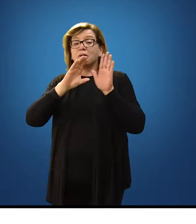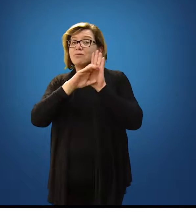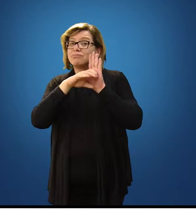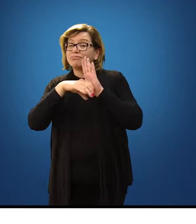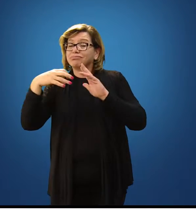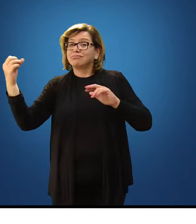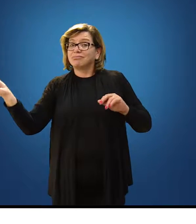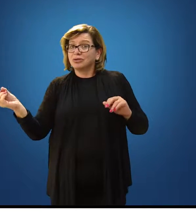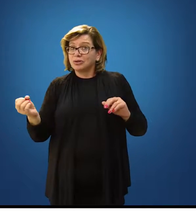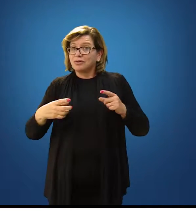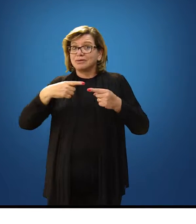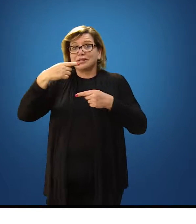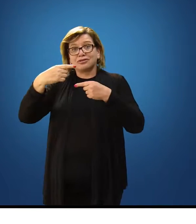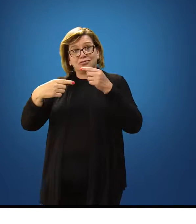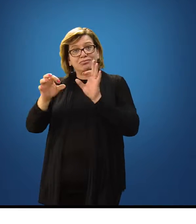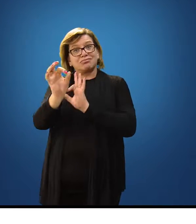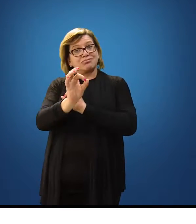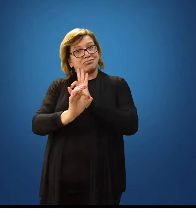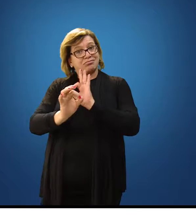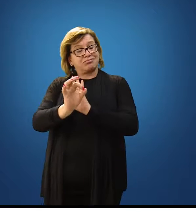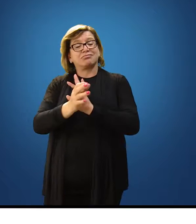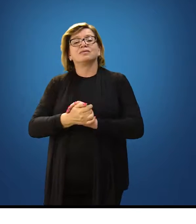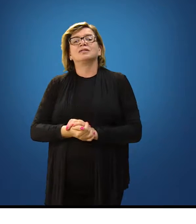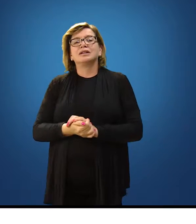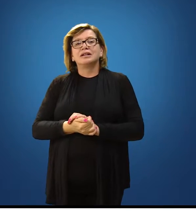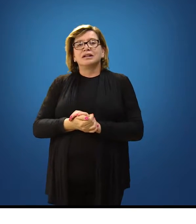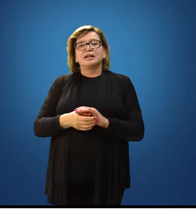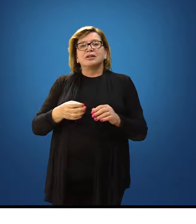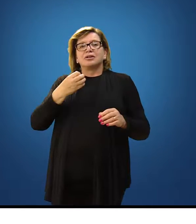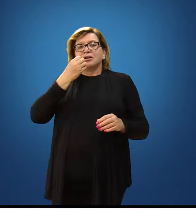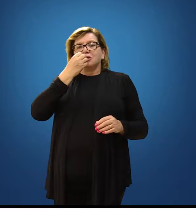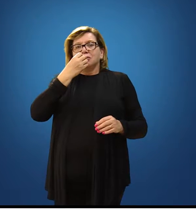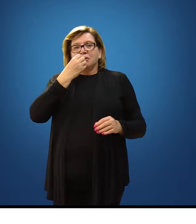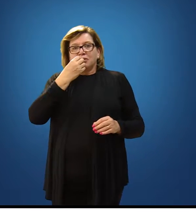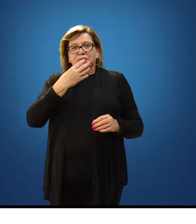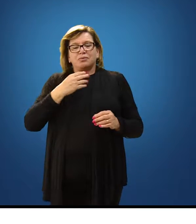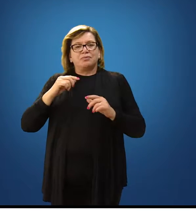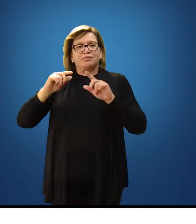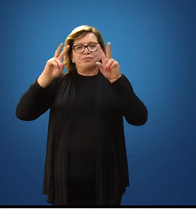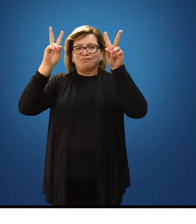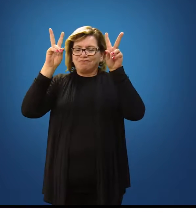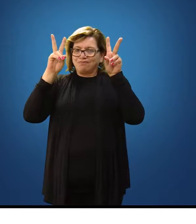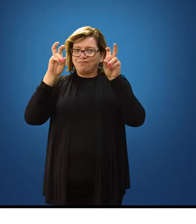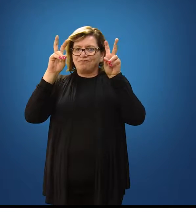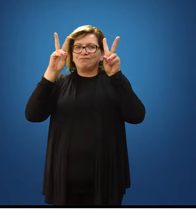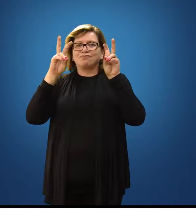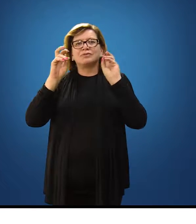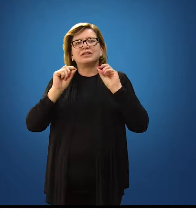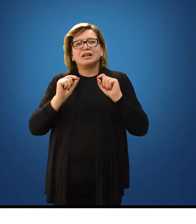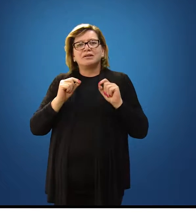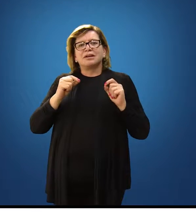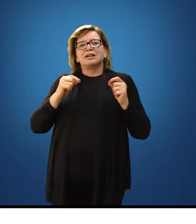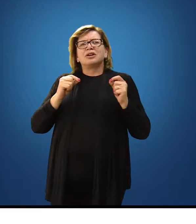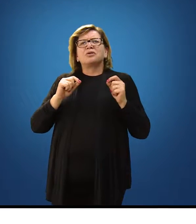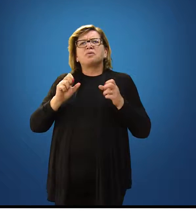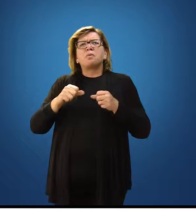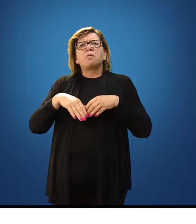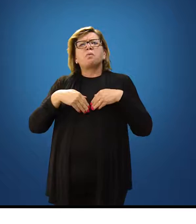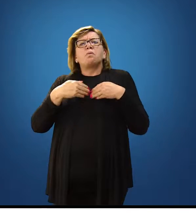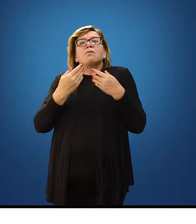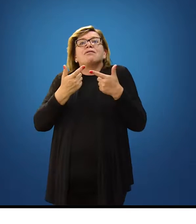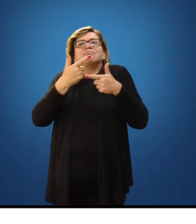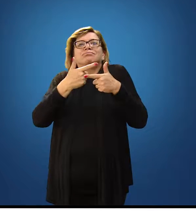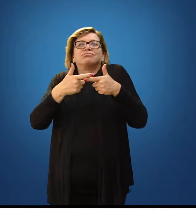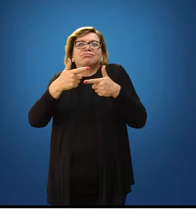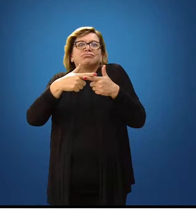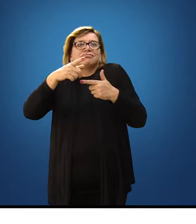discutido na área de organizações. Bem, diante desse tema, qual seria então o problema